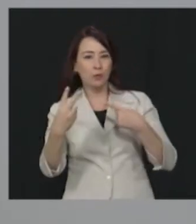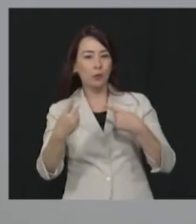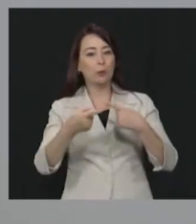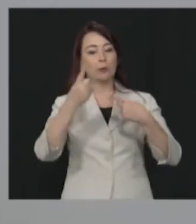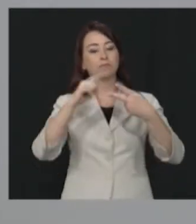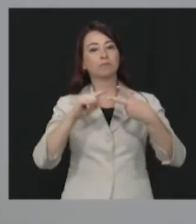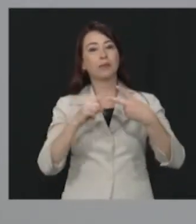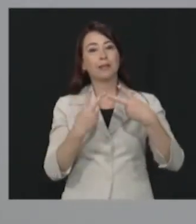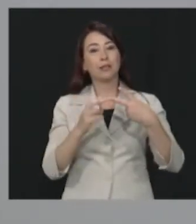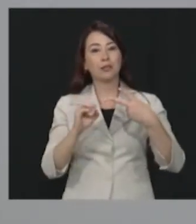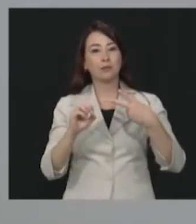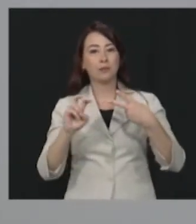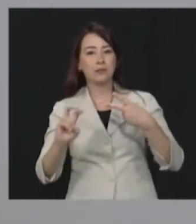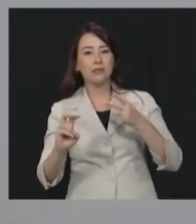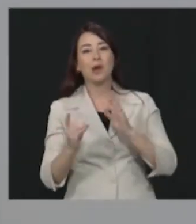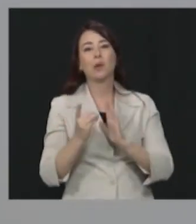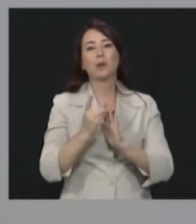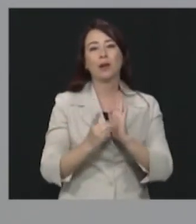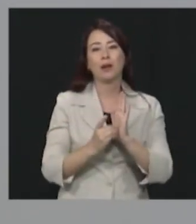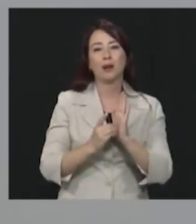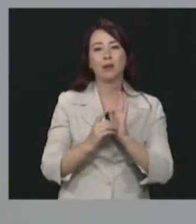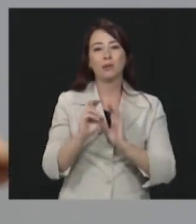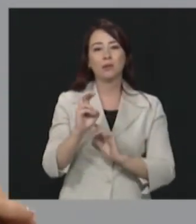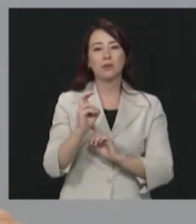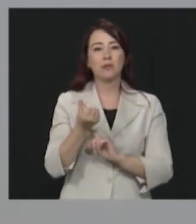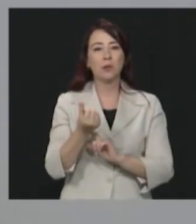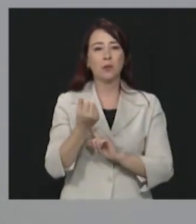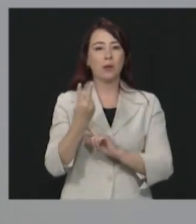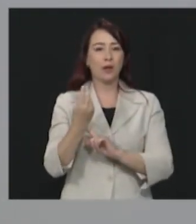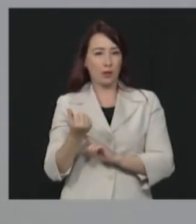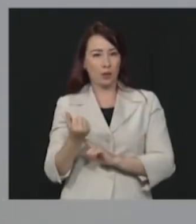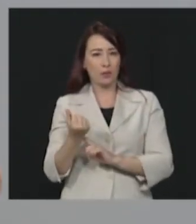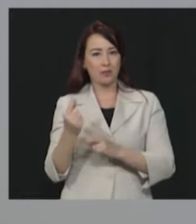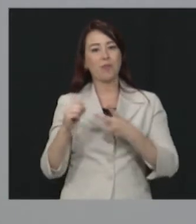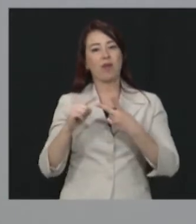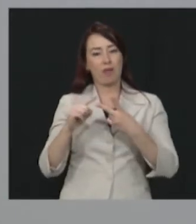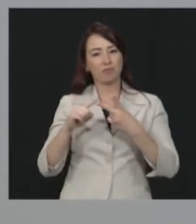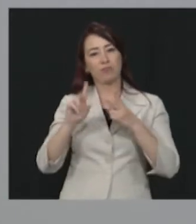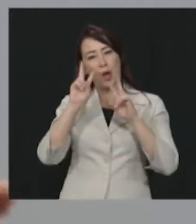o decreto 5626, que regulamenta a lei